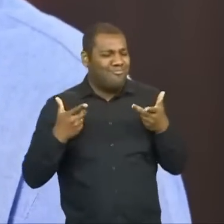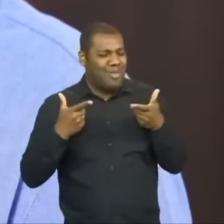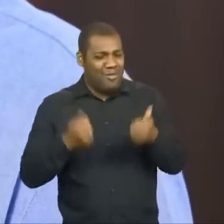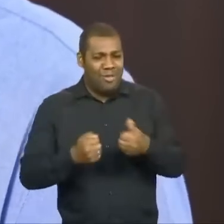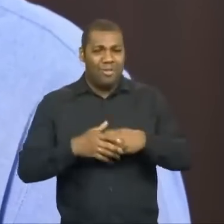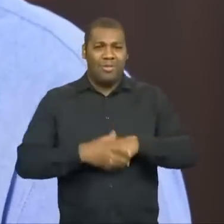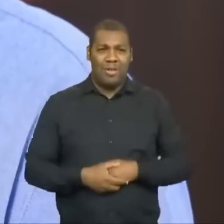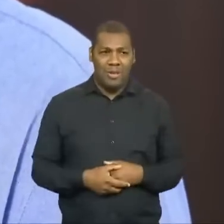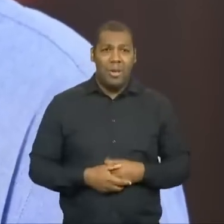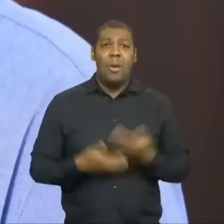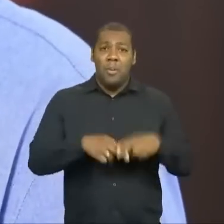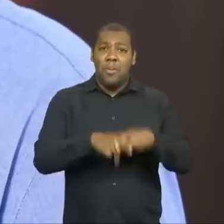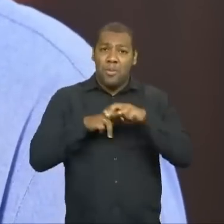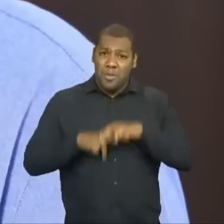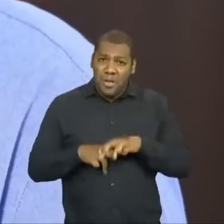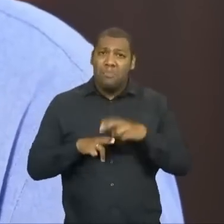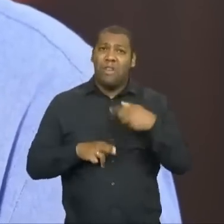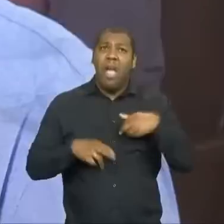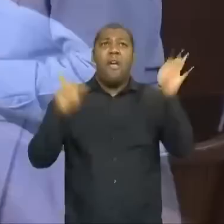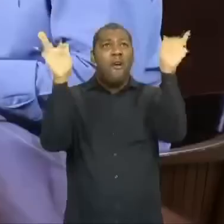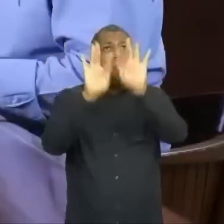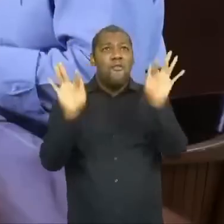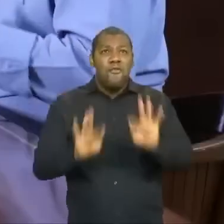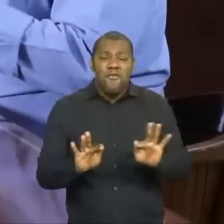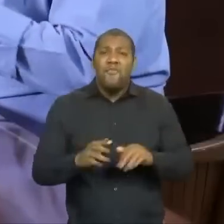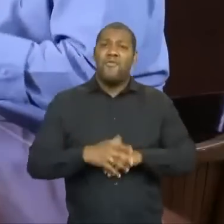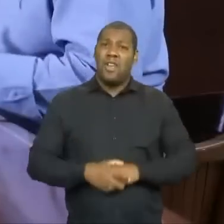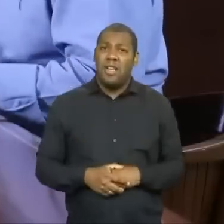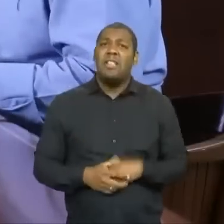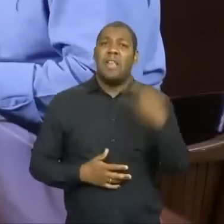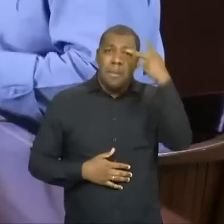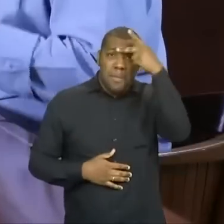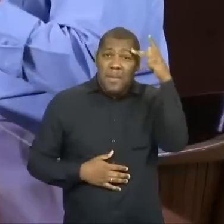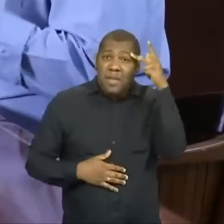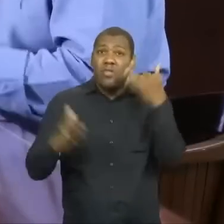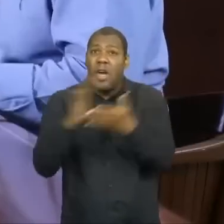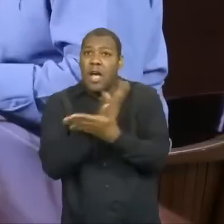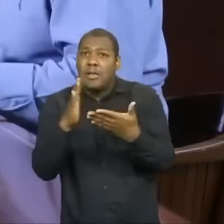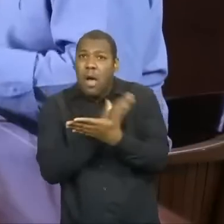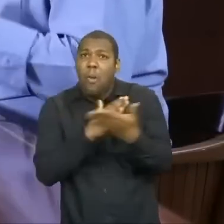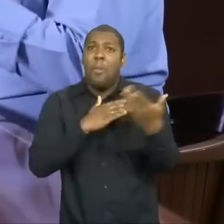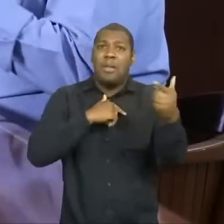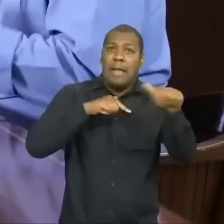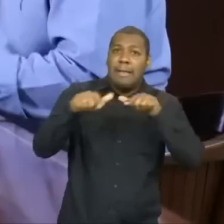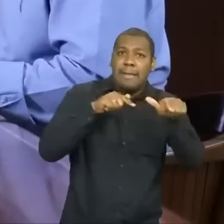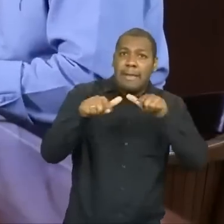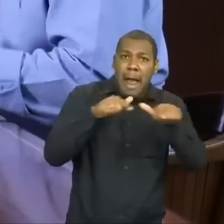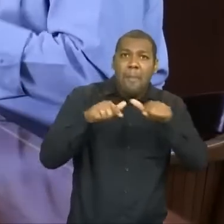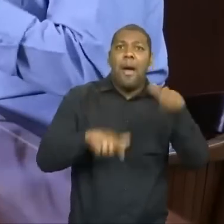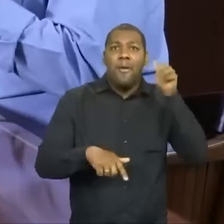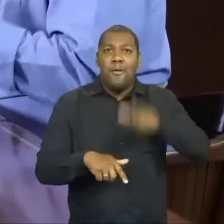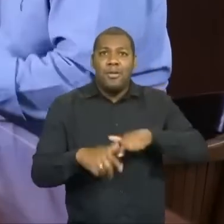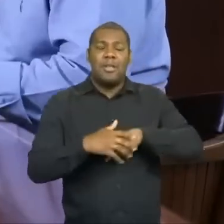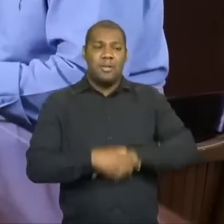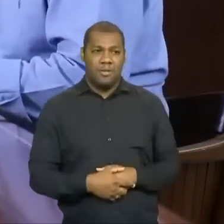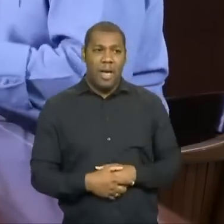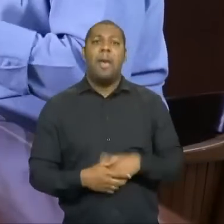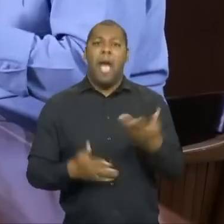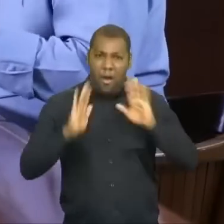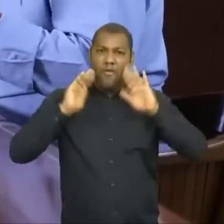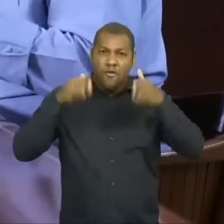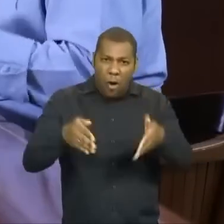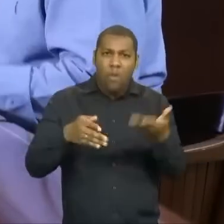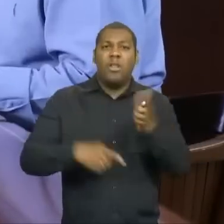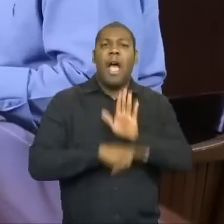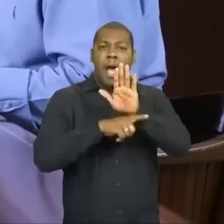número. Ainda é alto. Uhum. Ainda é alto. Mas a gente vai reduzir, vai gerar mais emprego, vai gerar mais salário, vai gerar mais emprego